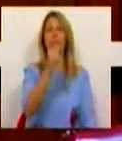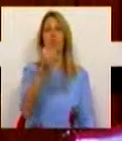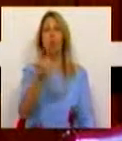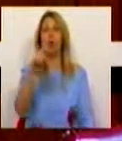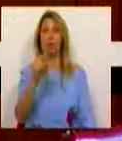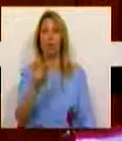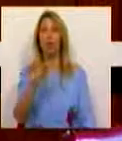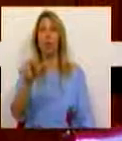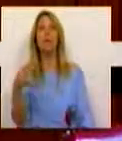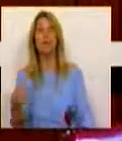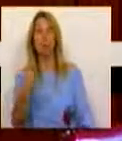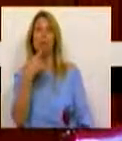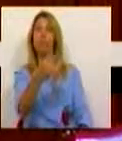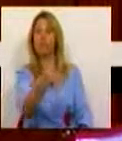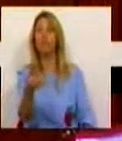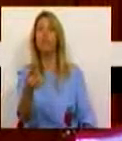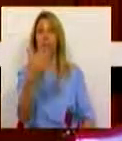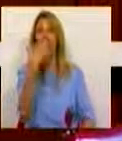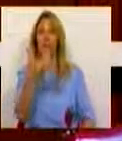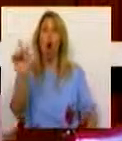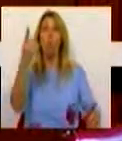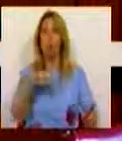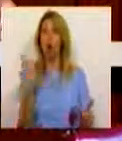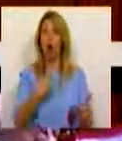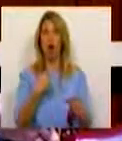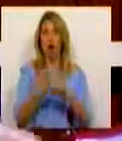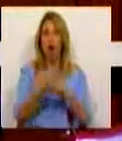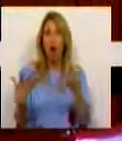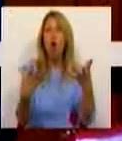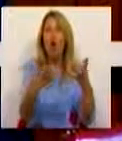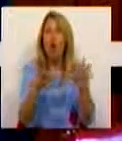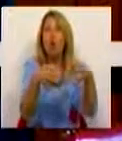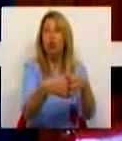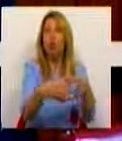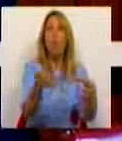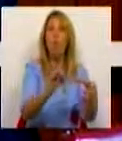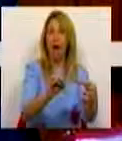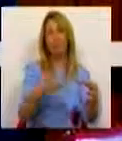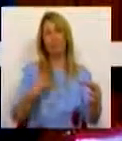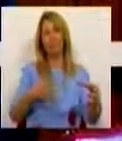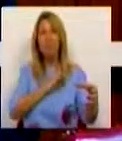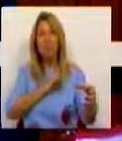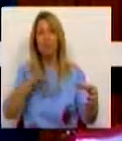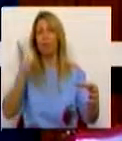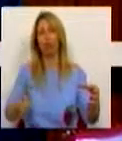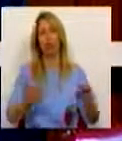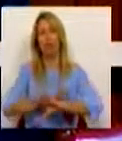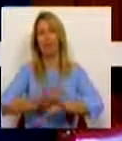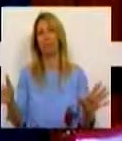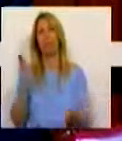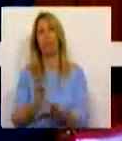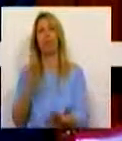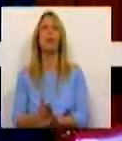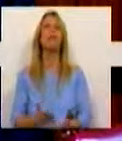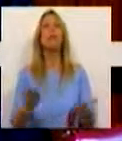Comunista, dizendo que se não tivéssemos trabalhado em conjunto, esta privatização já se tinha consumado. E aquilo que queremos é